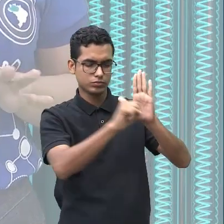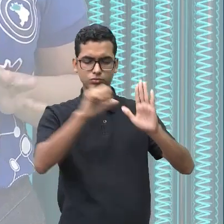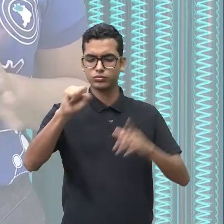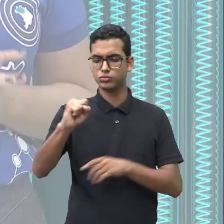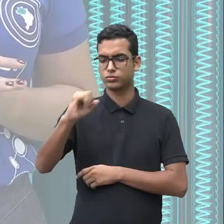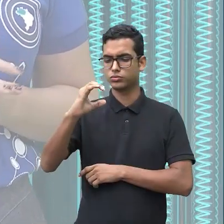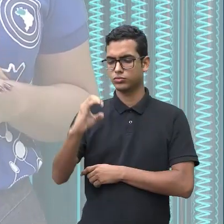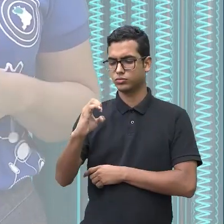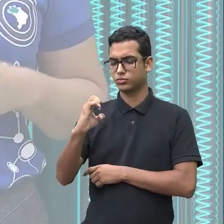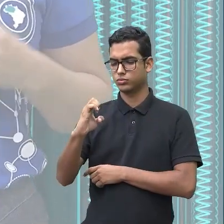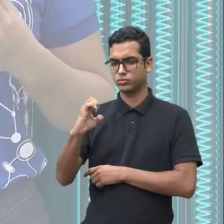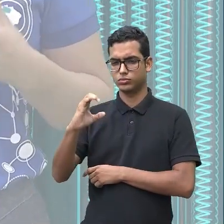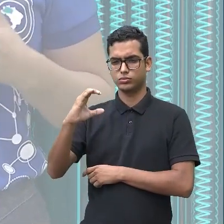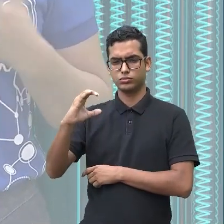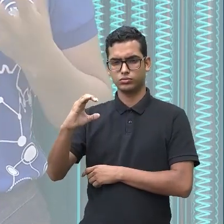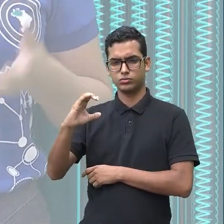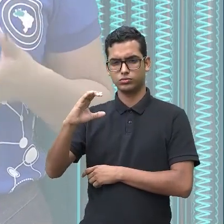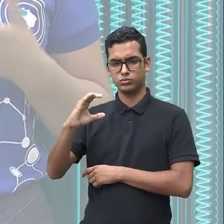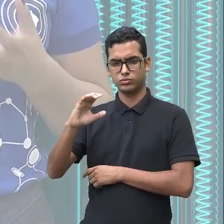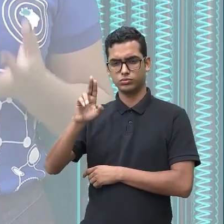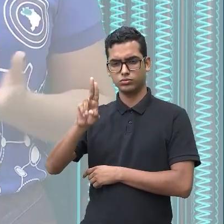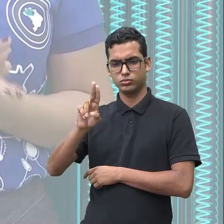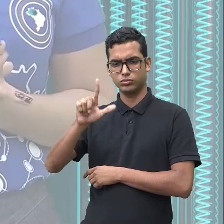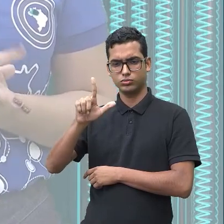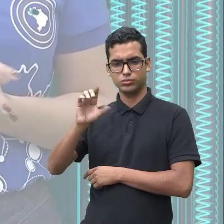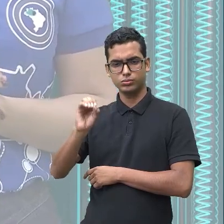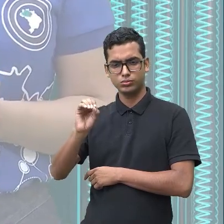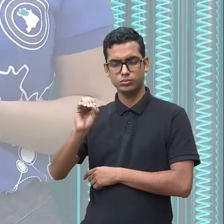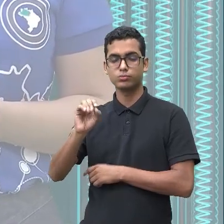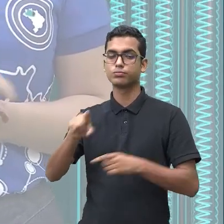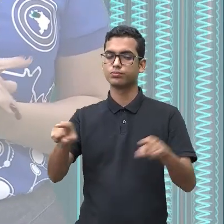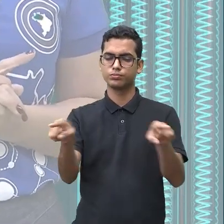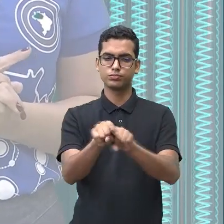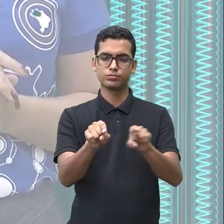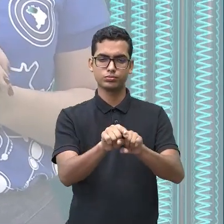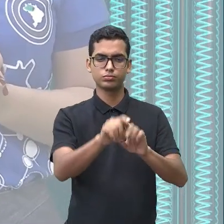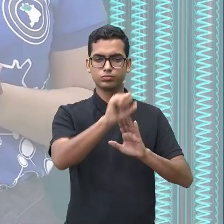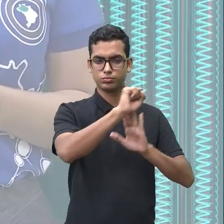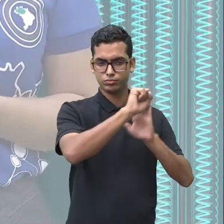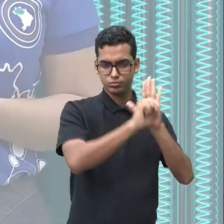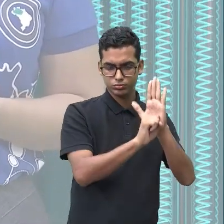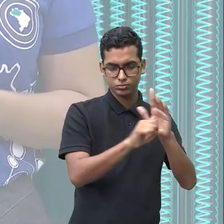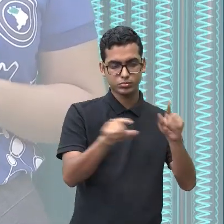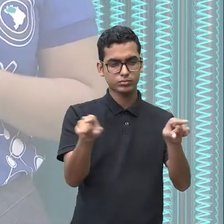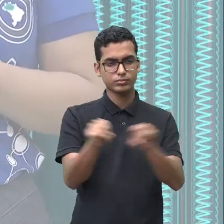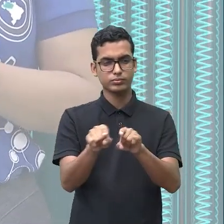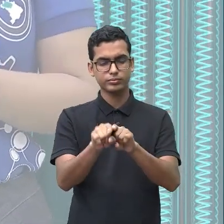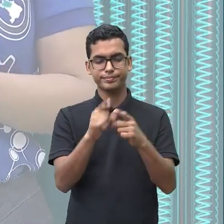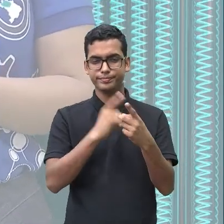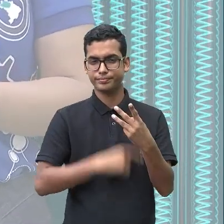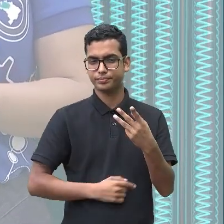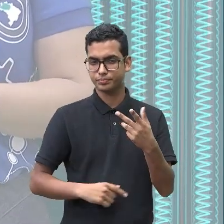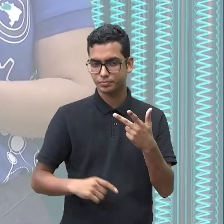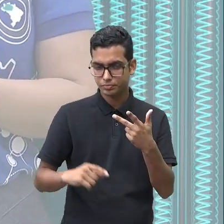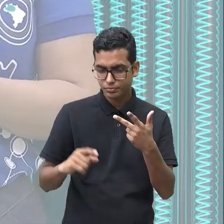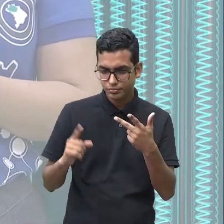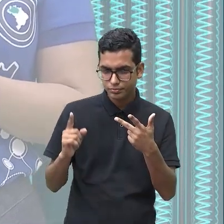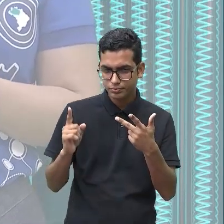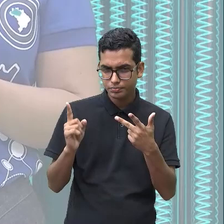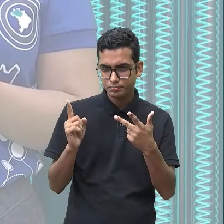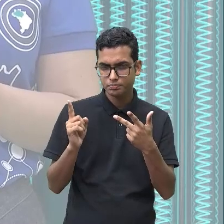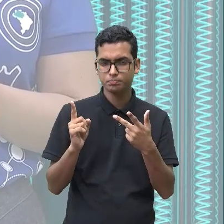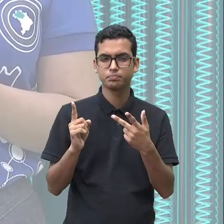numerais. O que mais que pode ser? Pode me ajudar na hora da compreensão. Vejam, um título, um subtítulo,